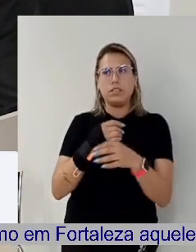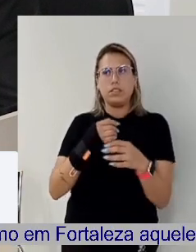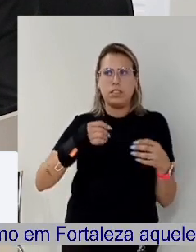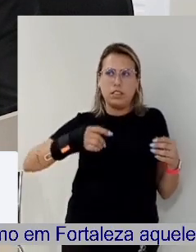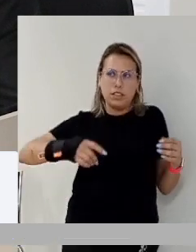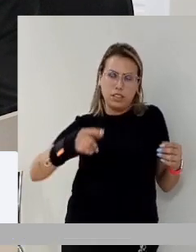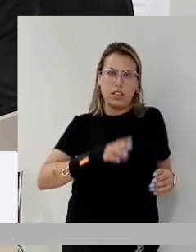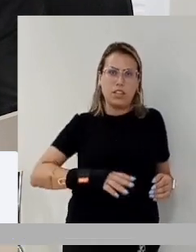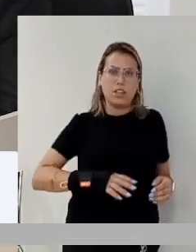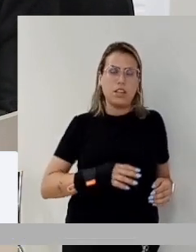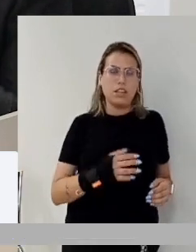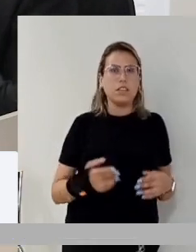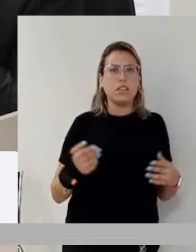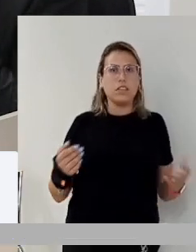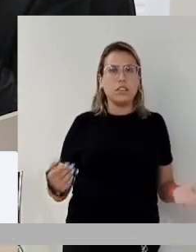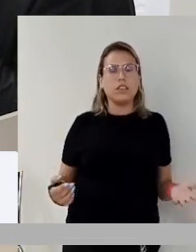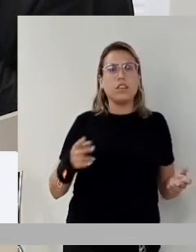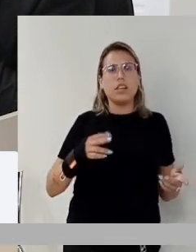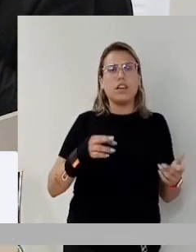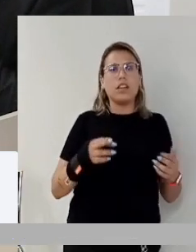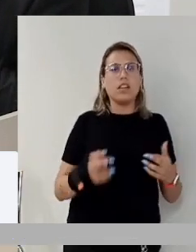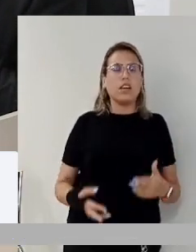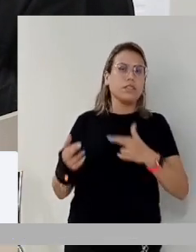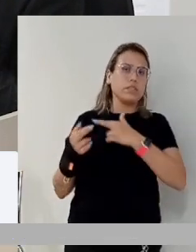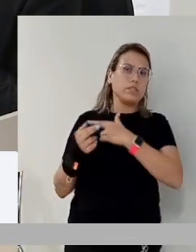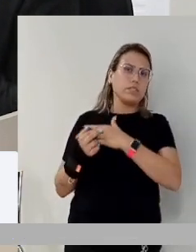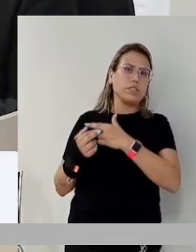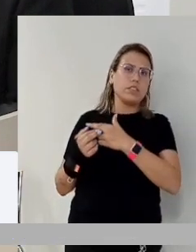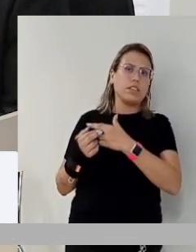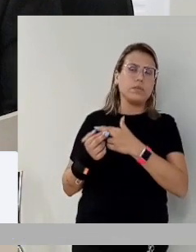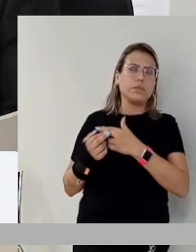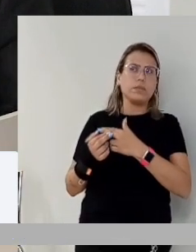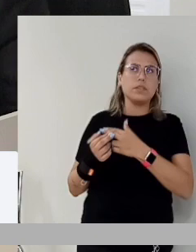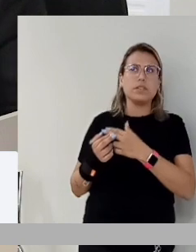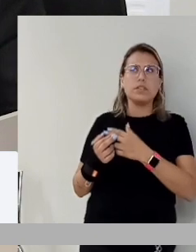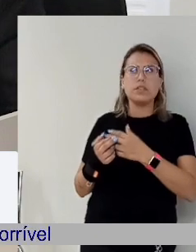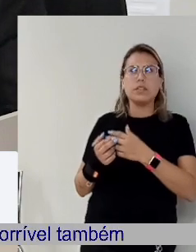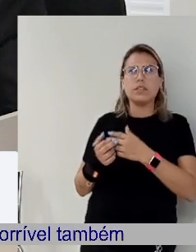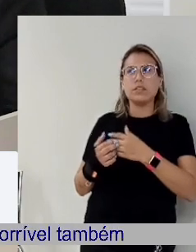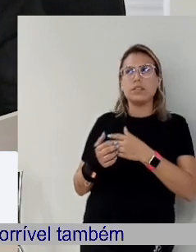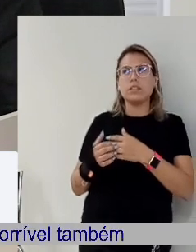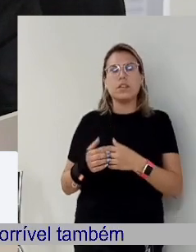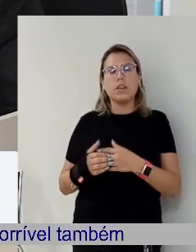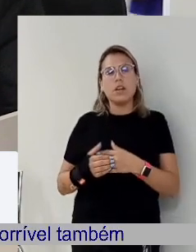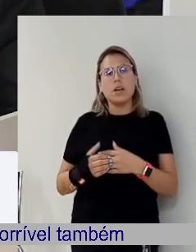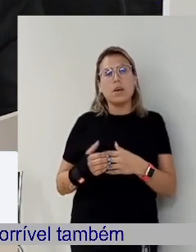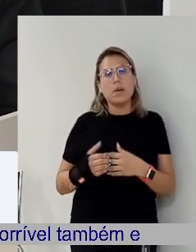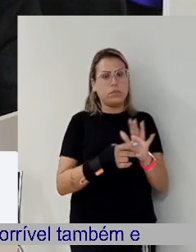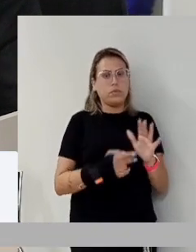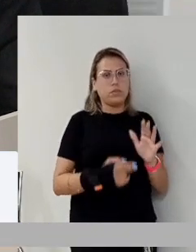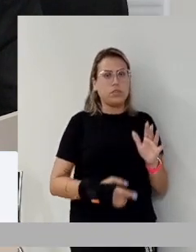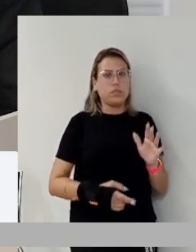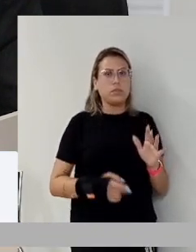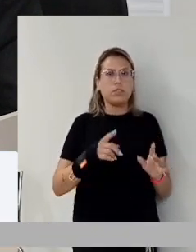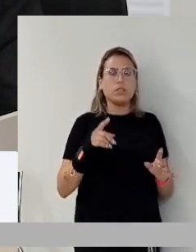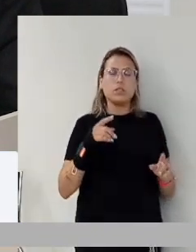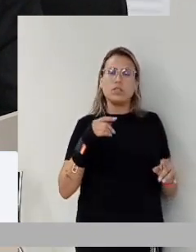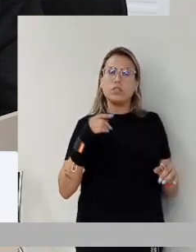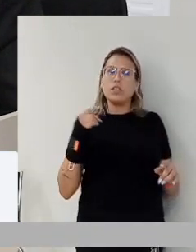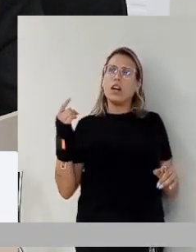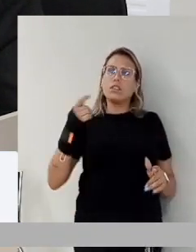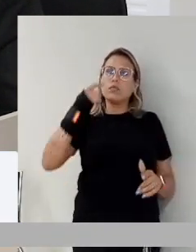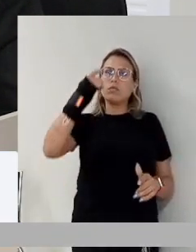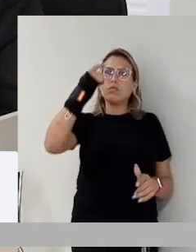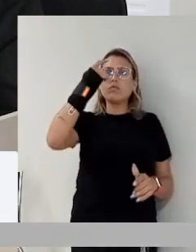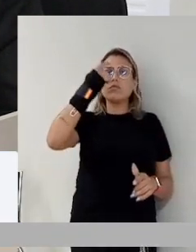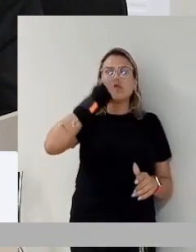horrível né Isso aí é uma responsabilidade que eu diria não só do do Município mas todo e qualquer cidadão tem que também